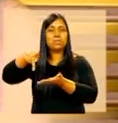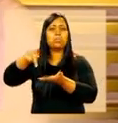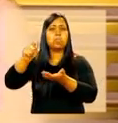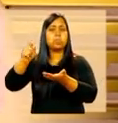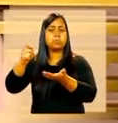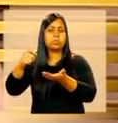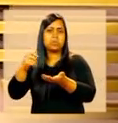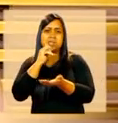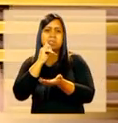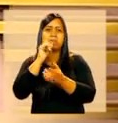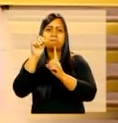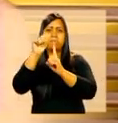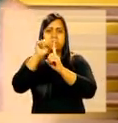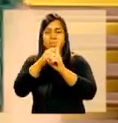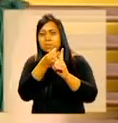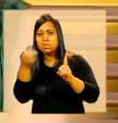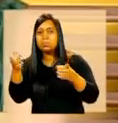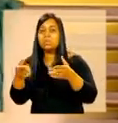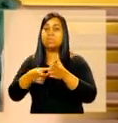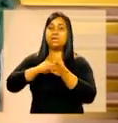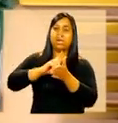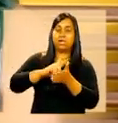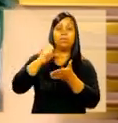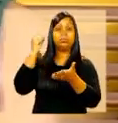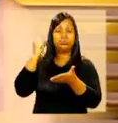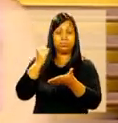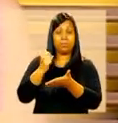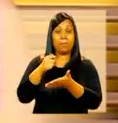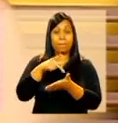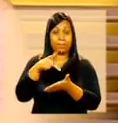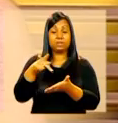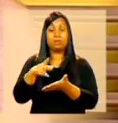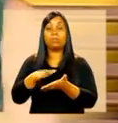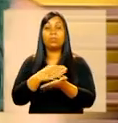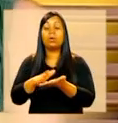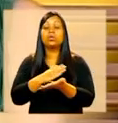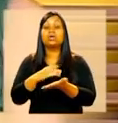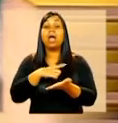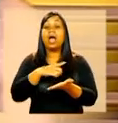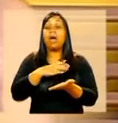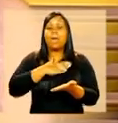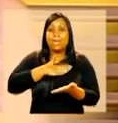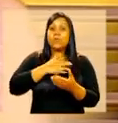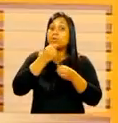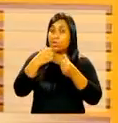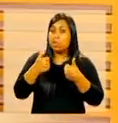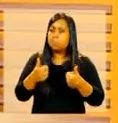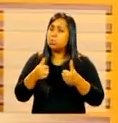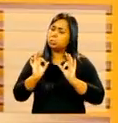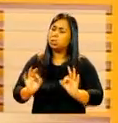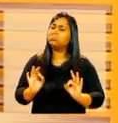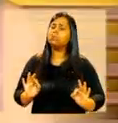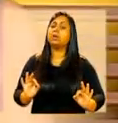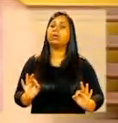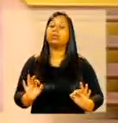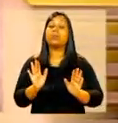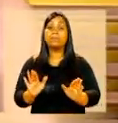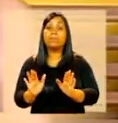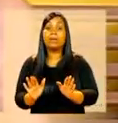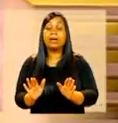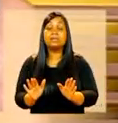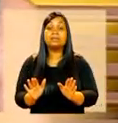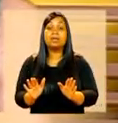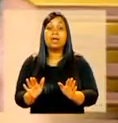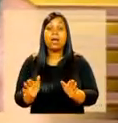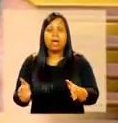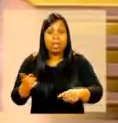exige mínimo de 6 meses de validade de passaporte, porque muitas vezes o cliente fala assim, meu passaporte está válido, está tudo certo. Só que aí